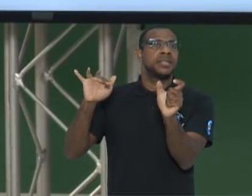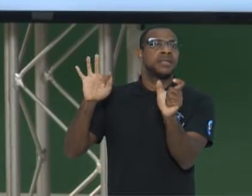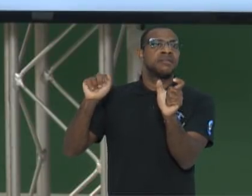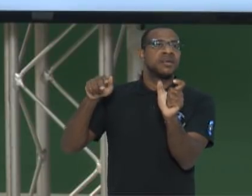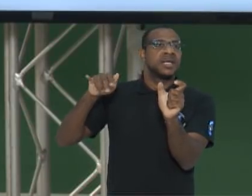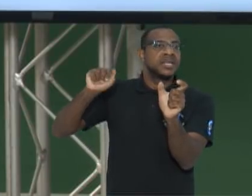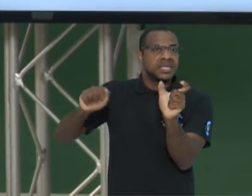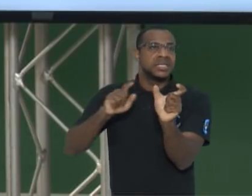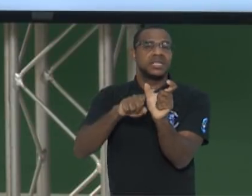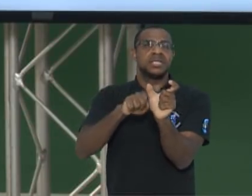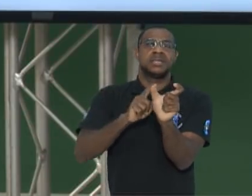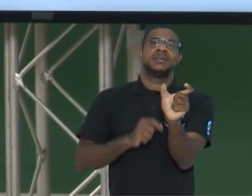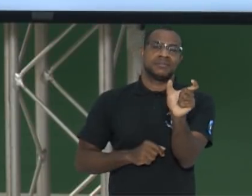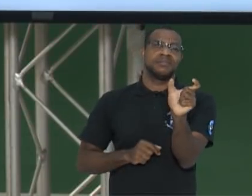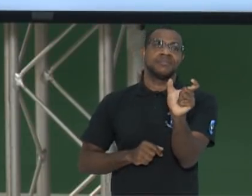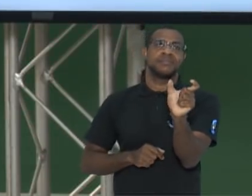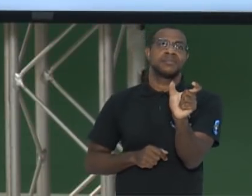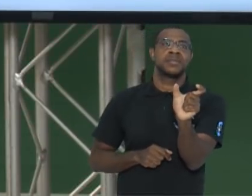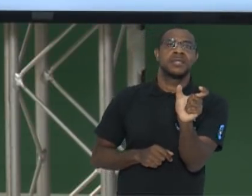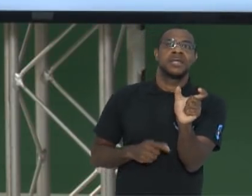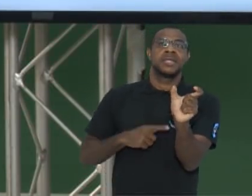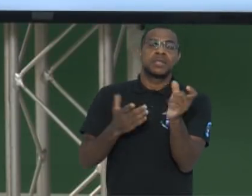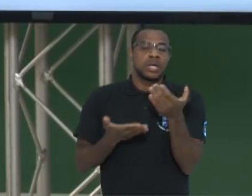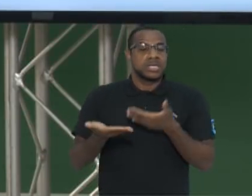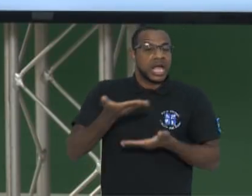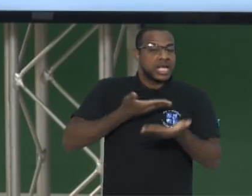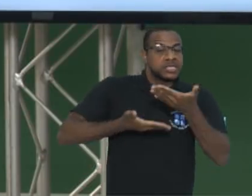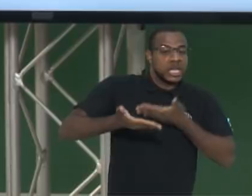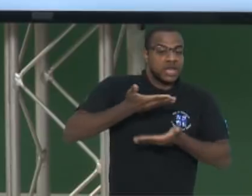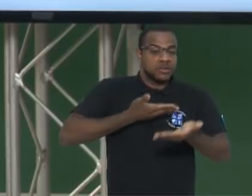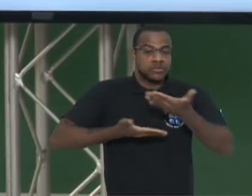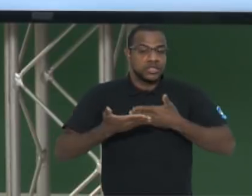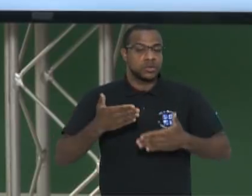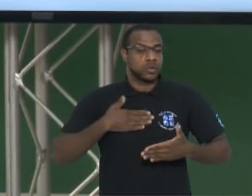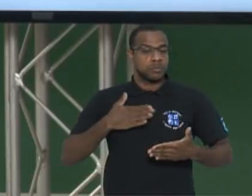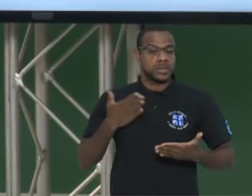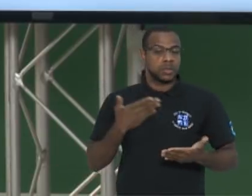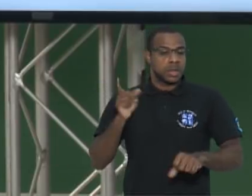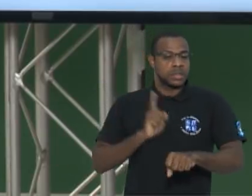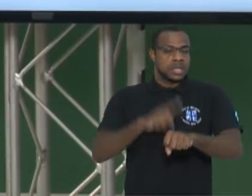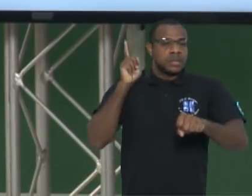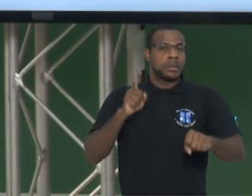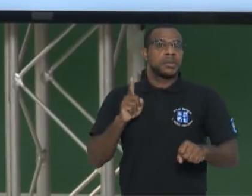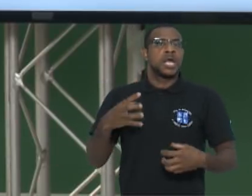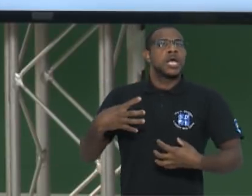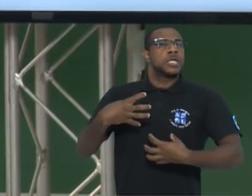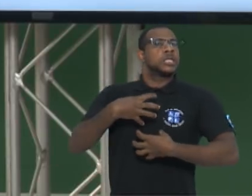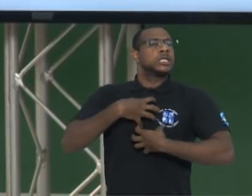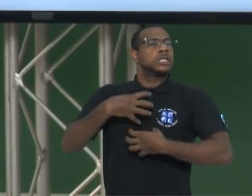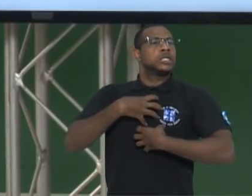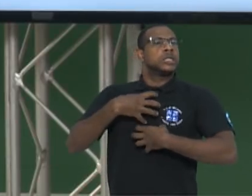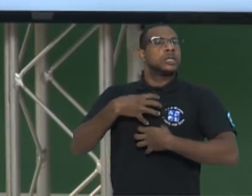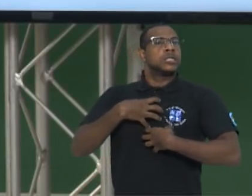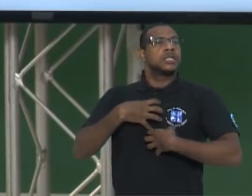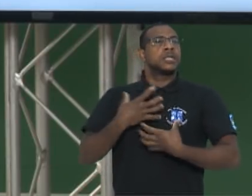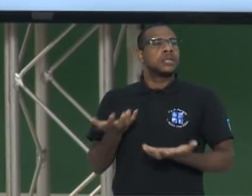né, desse outro objeto que está interagindo comigo naquele momento, e isso provoca uma sensação existencial